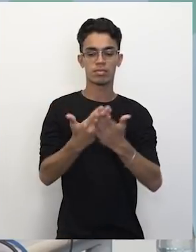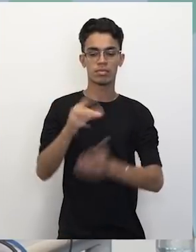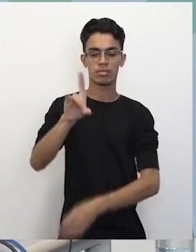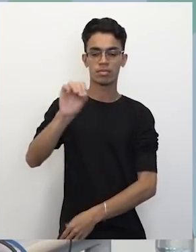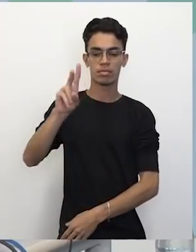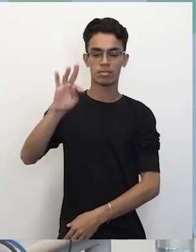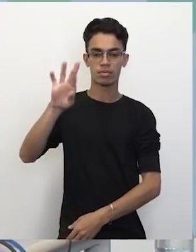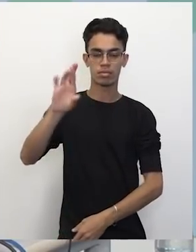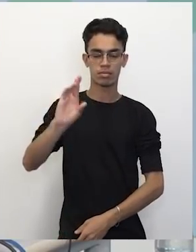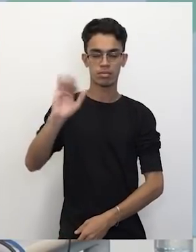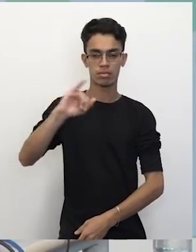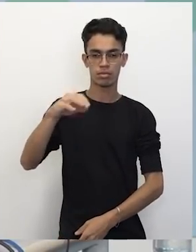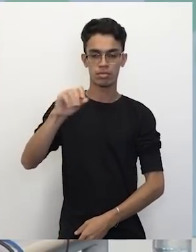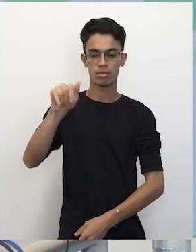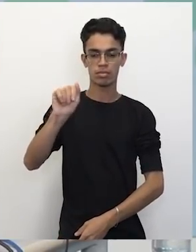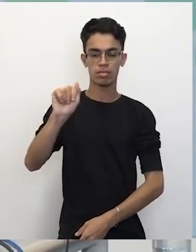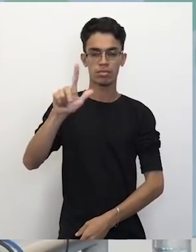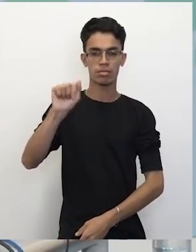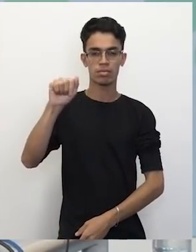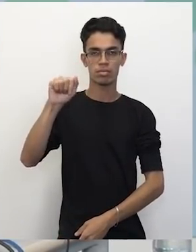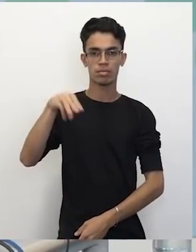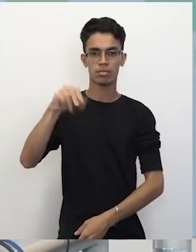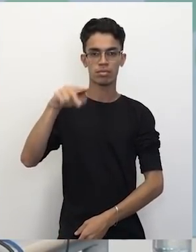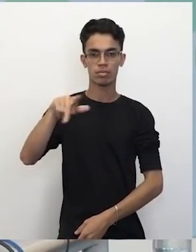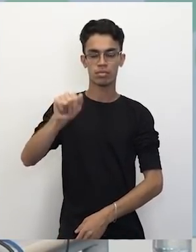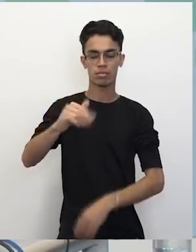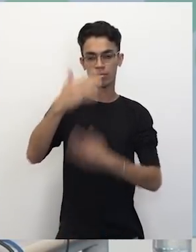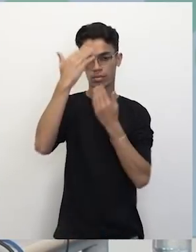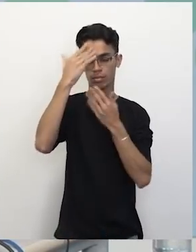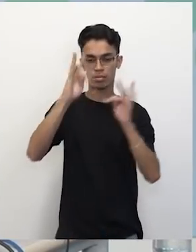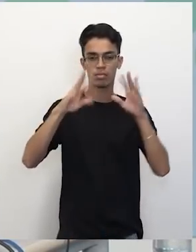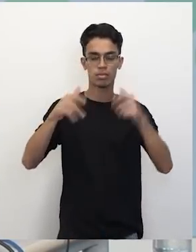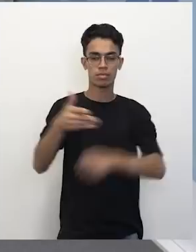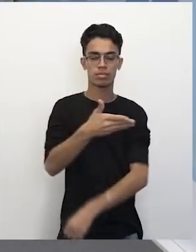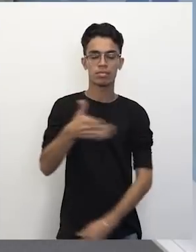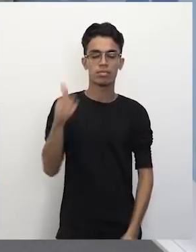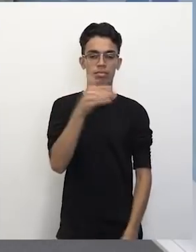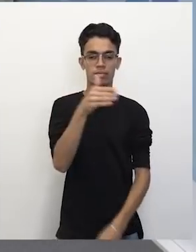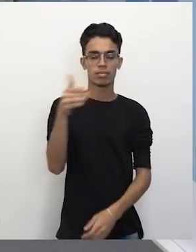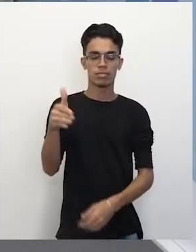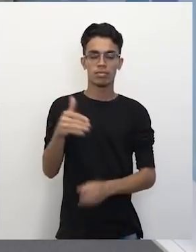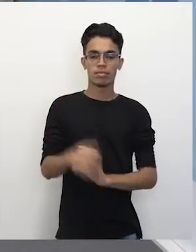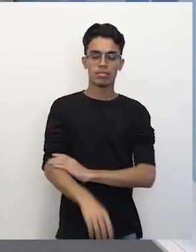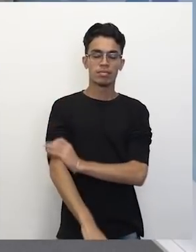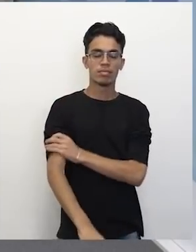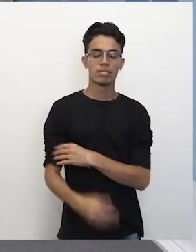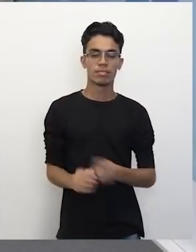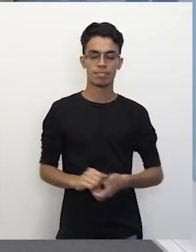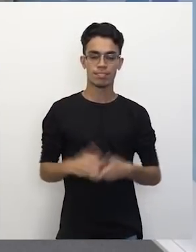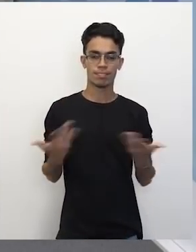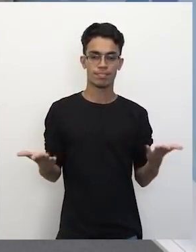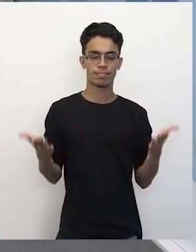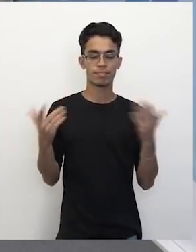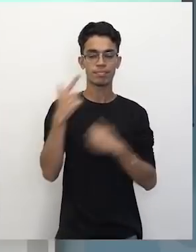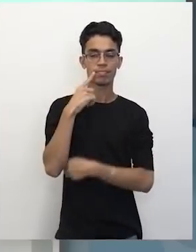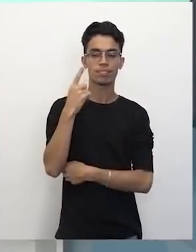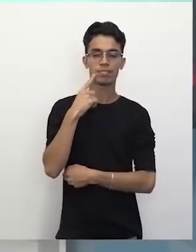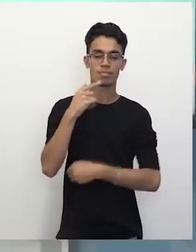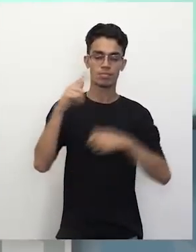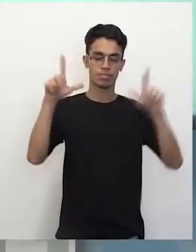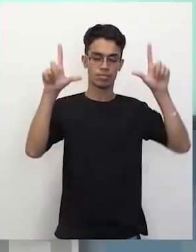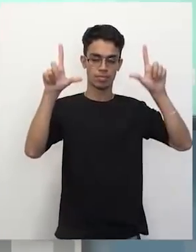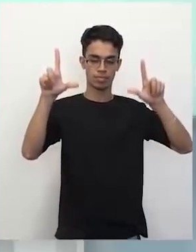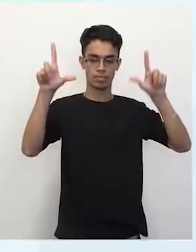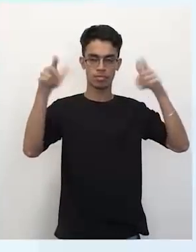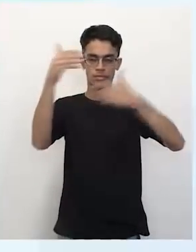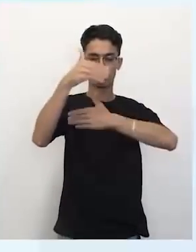João Lamana, X igual a 11. Obrigado a todos pela participação. É isso. Então vamos lá, gente. Ó, olho na telinha, por favor. Olha